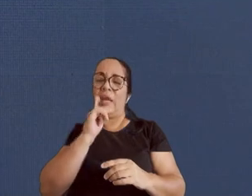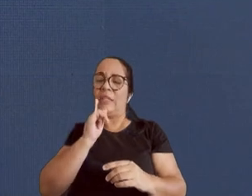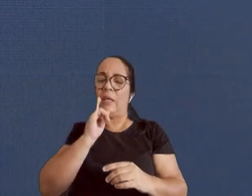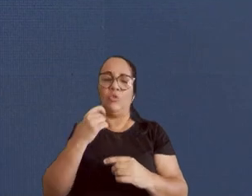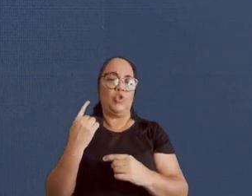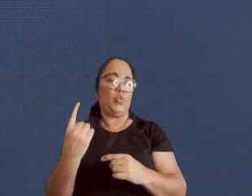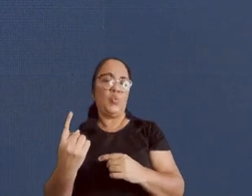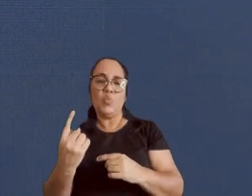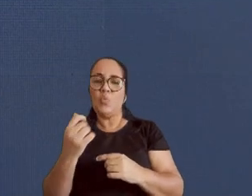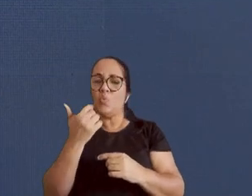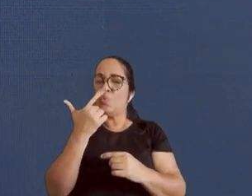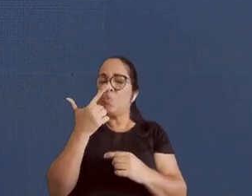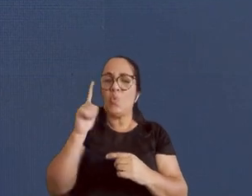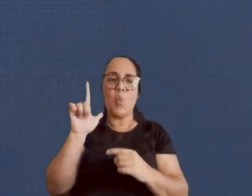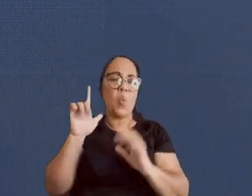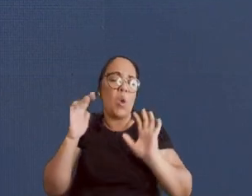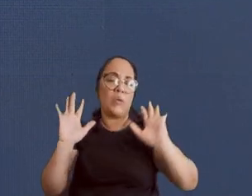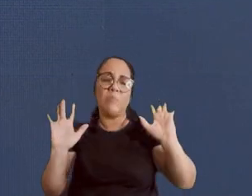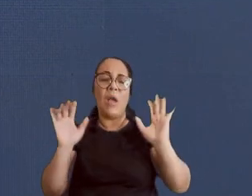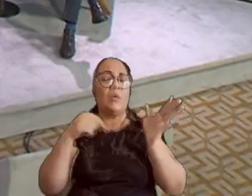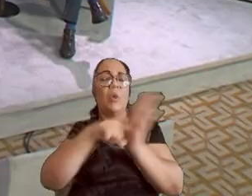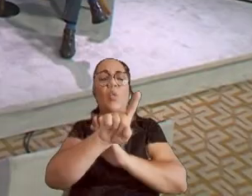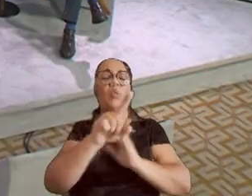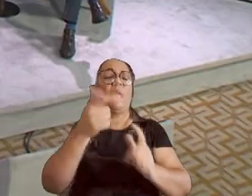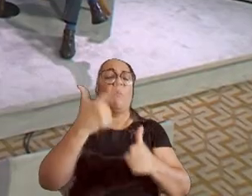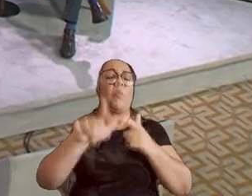entendem Então as maiores ineficiências hoje